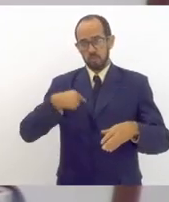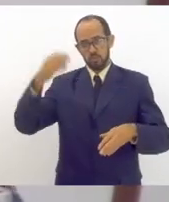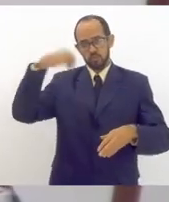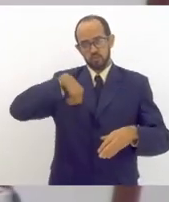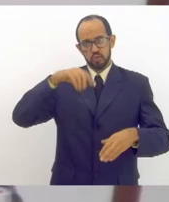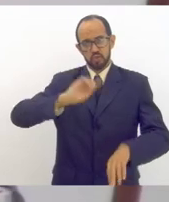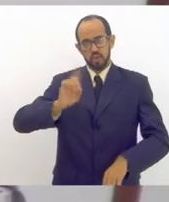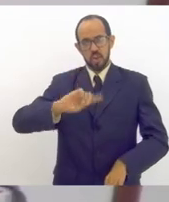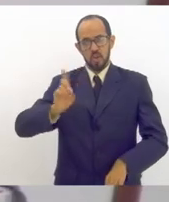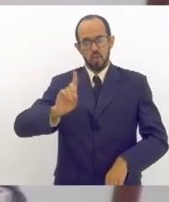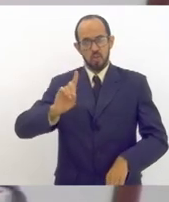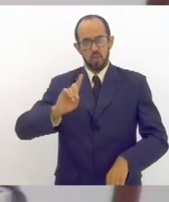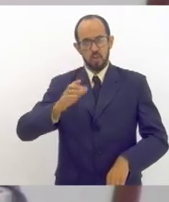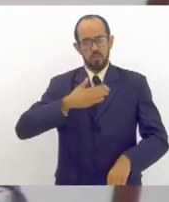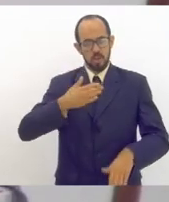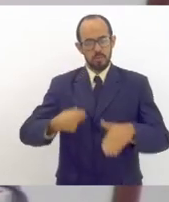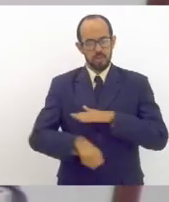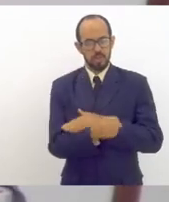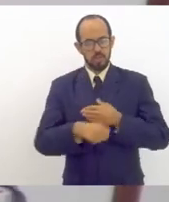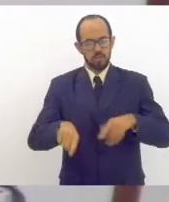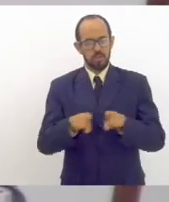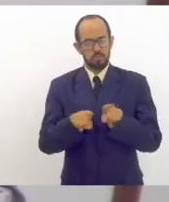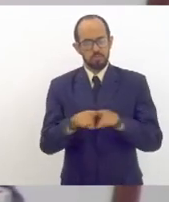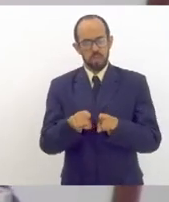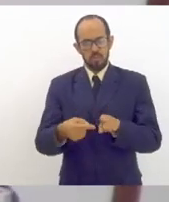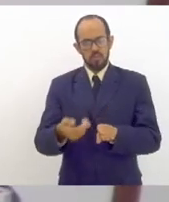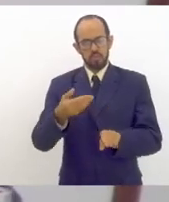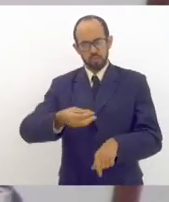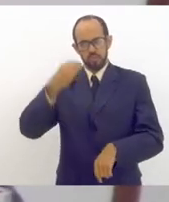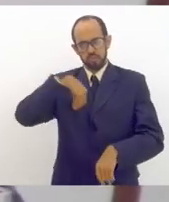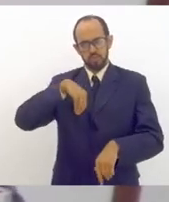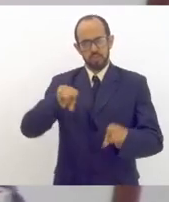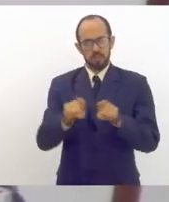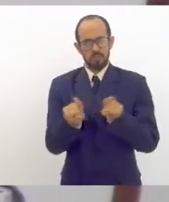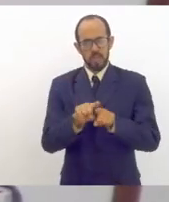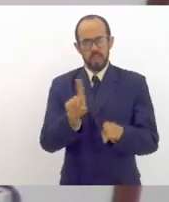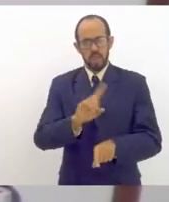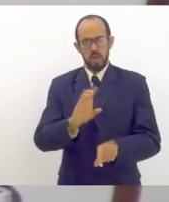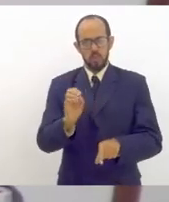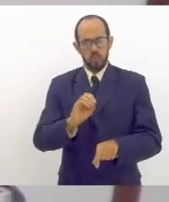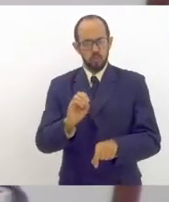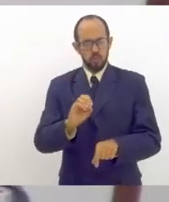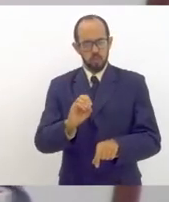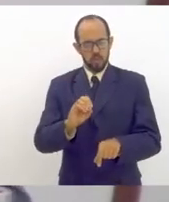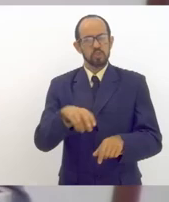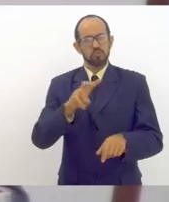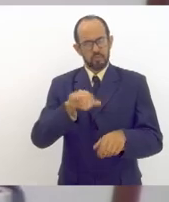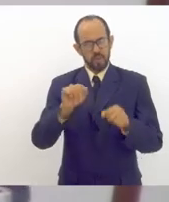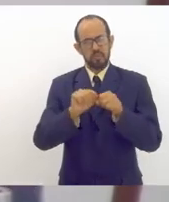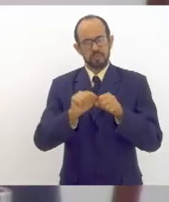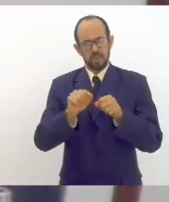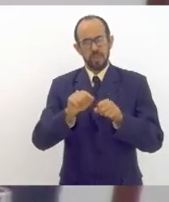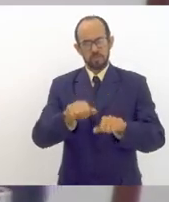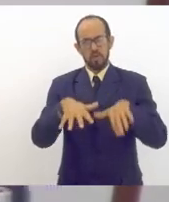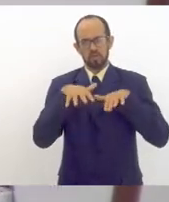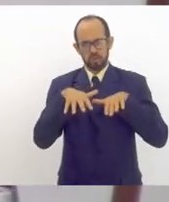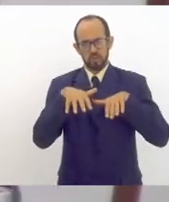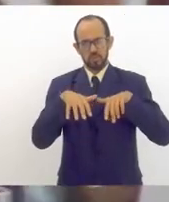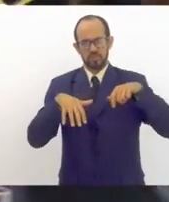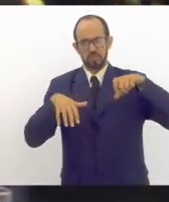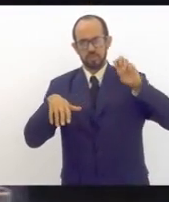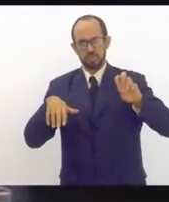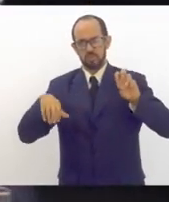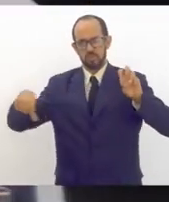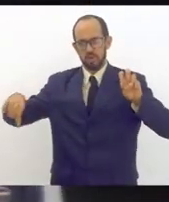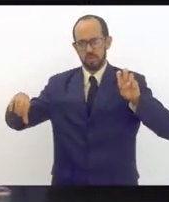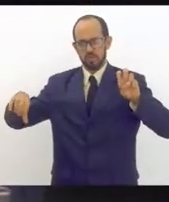passo atrás em nome do meu mandato também não vou dar um passo atrás tanto é que tô garantido aqui entre o dia 5 dia 9 a gente vai fazer uma audiência nova eu vou eu vou pedir